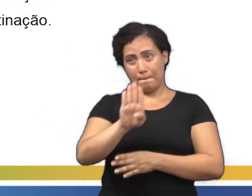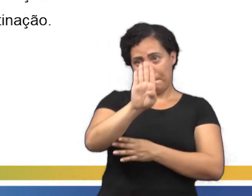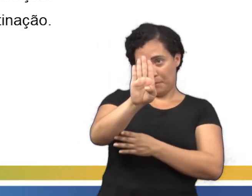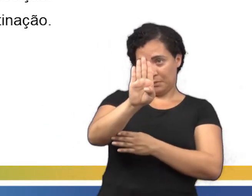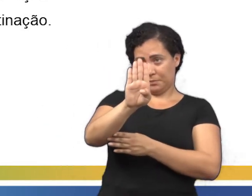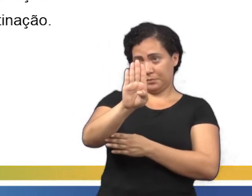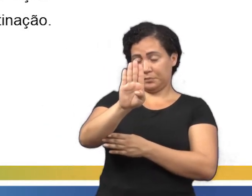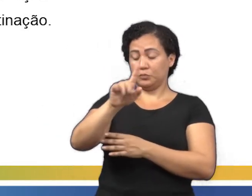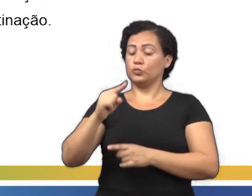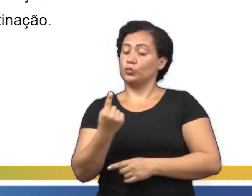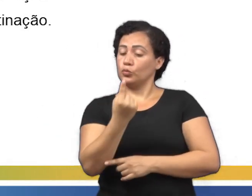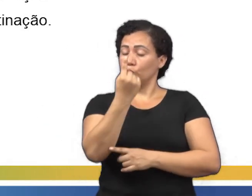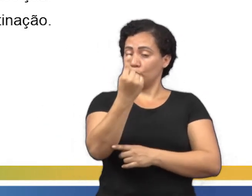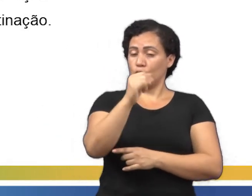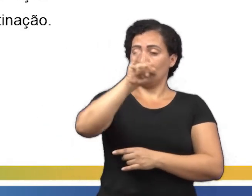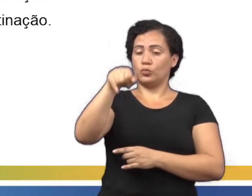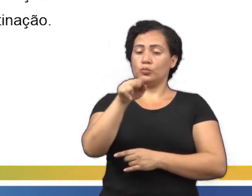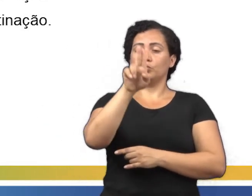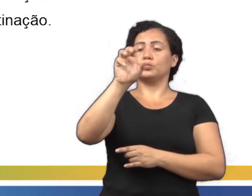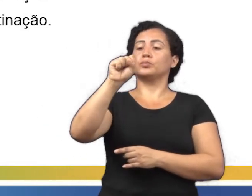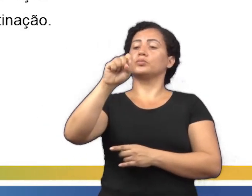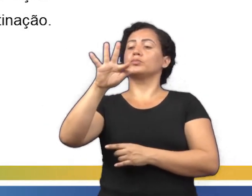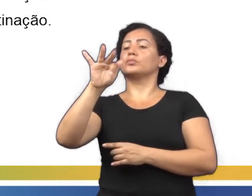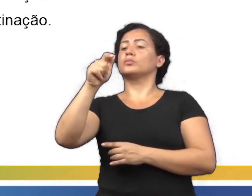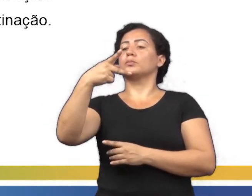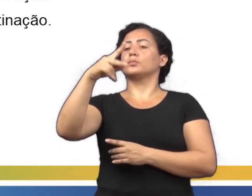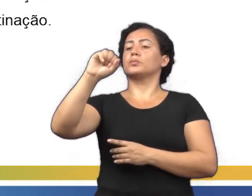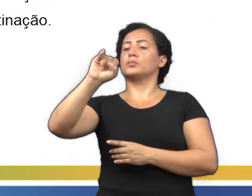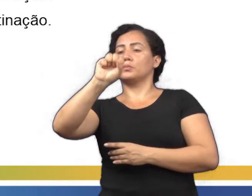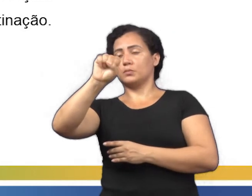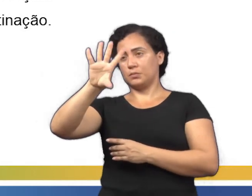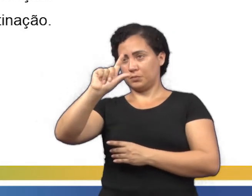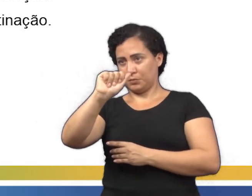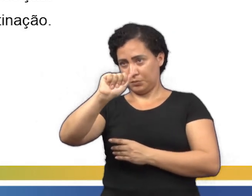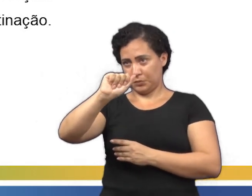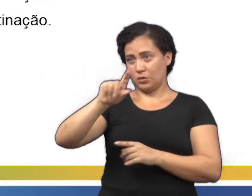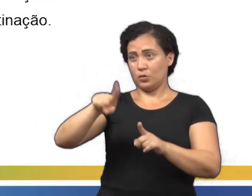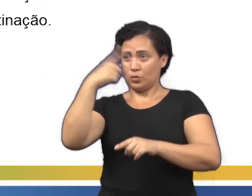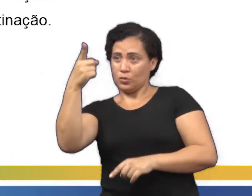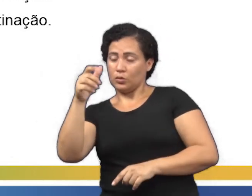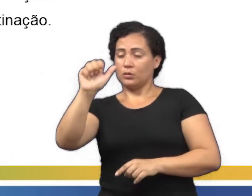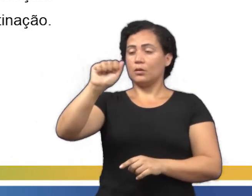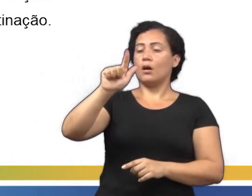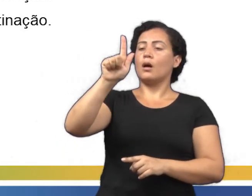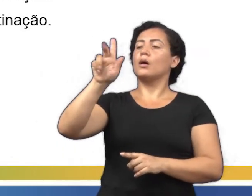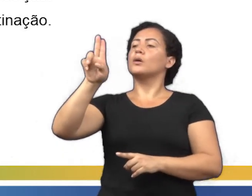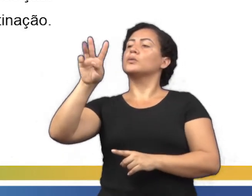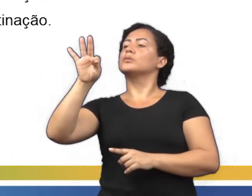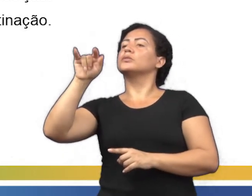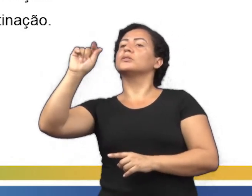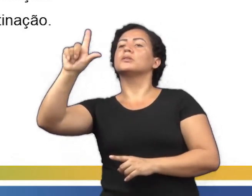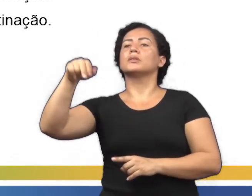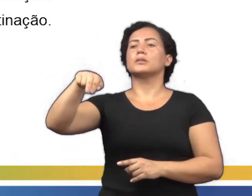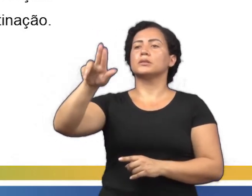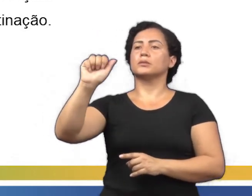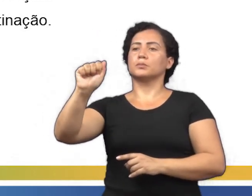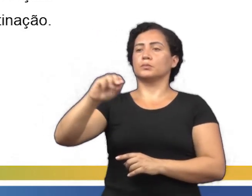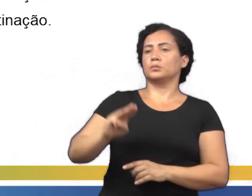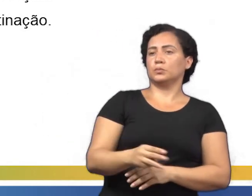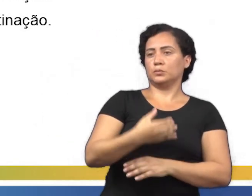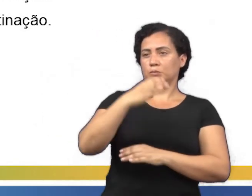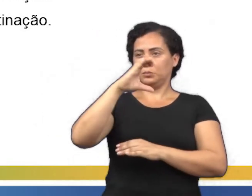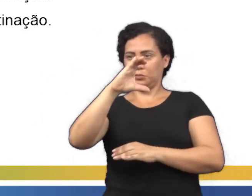por justaposição e outro por aglutinação. Letra C. Dois elementos formados por